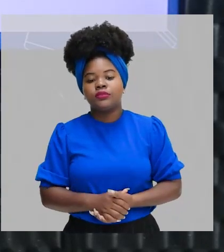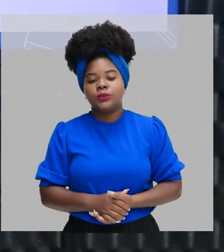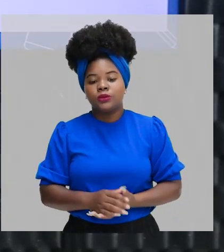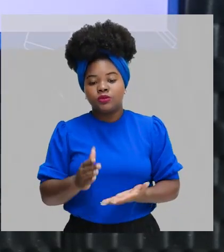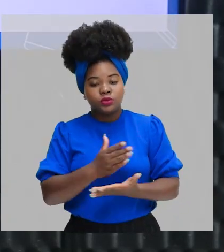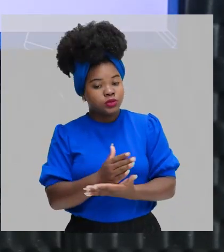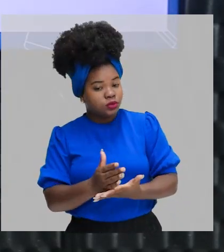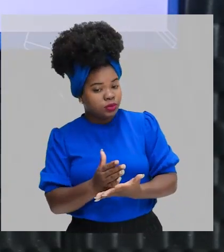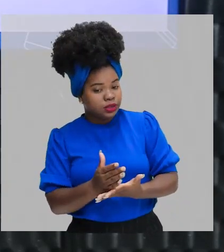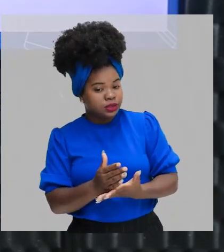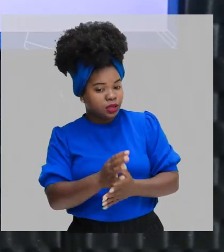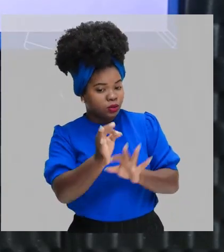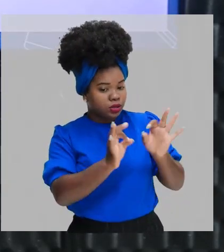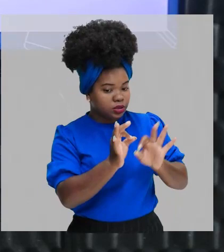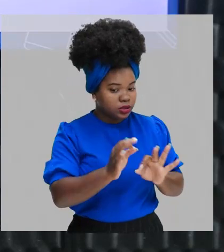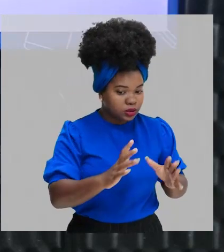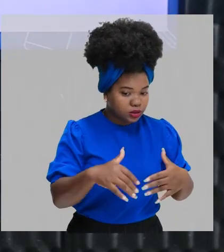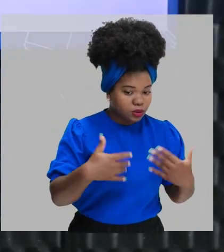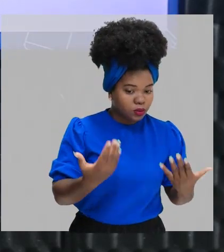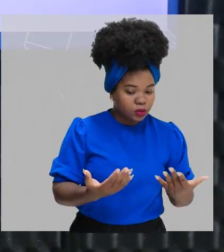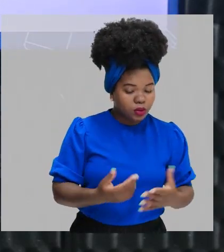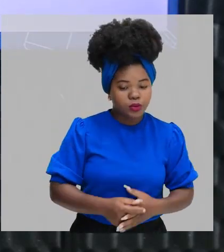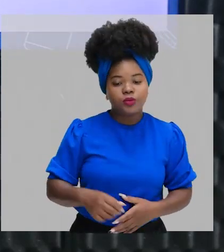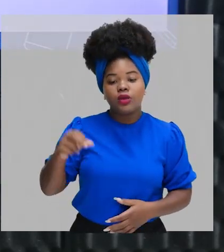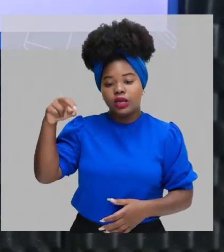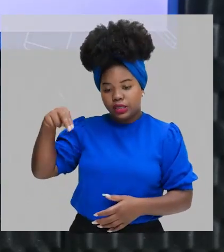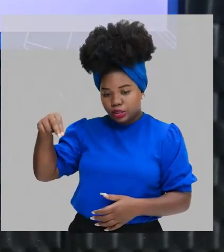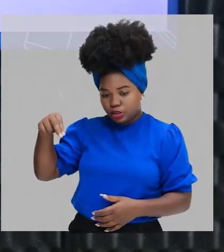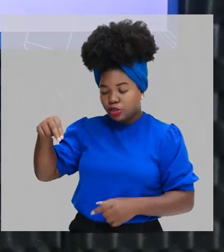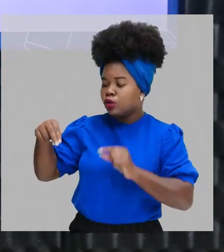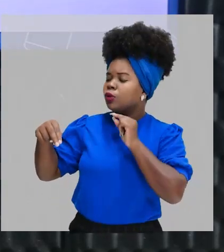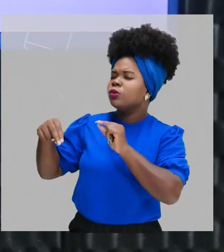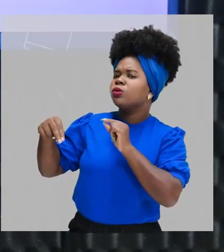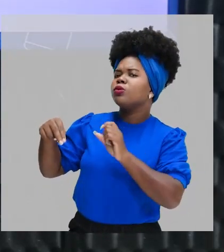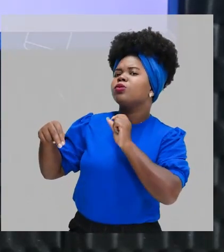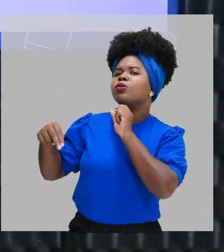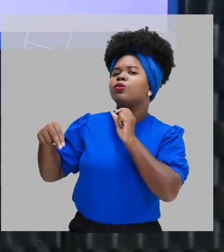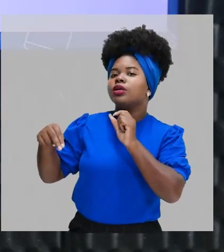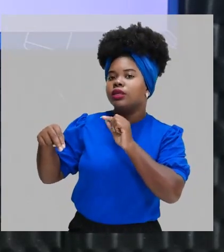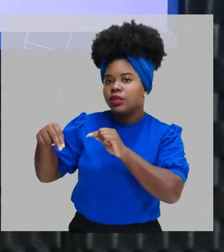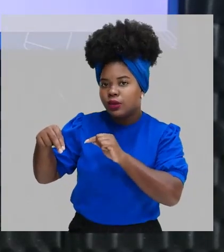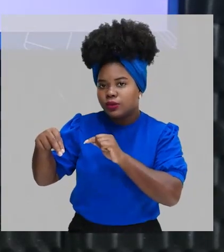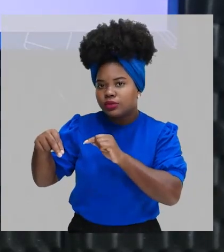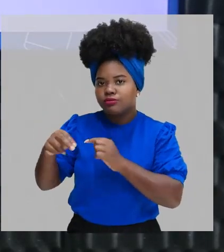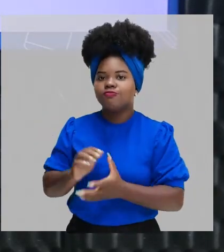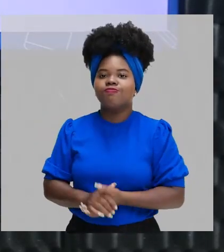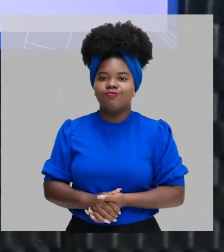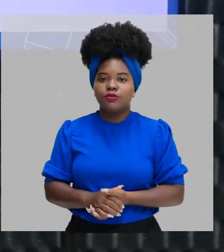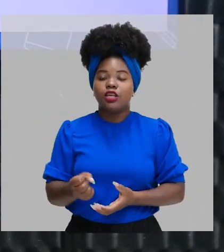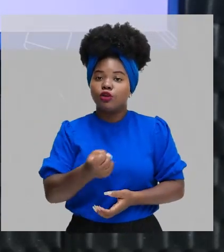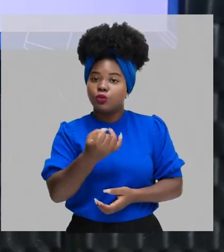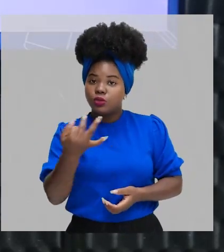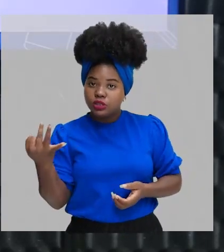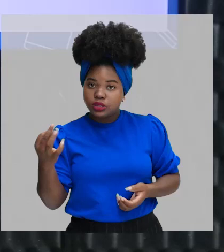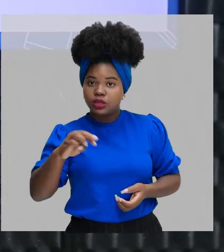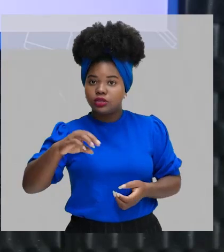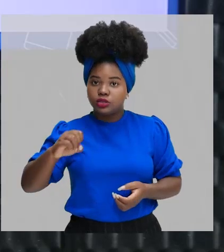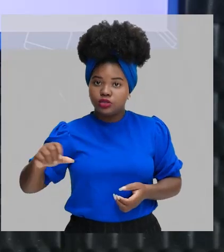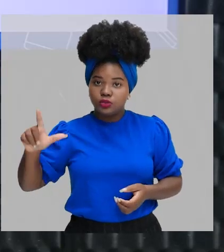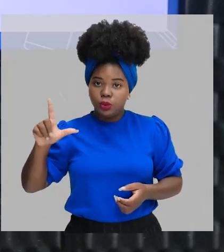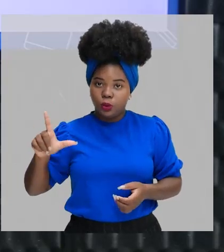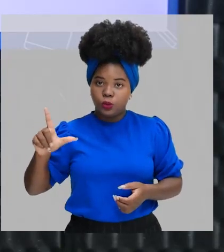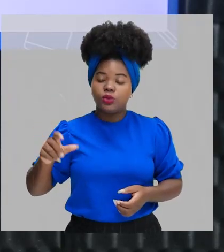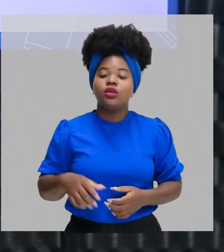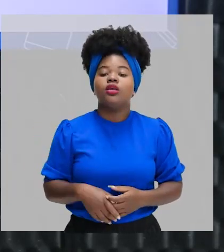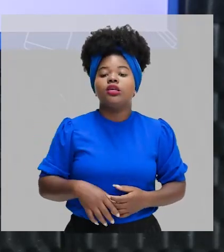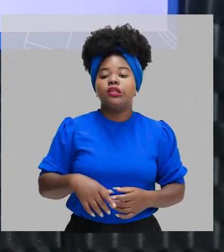cálculo do N. O que é o N? É o número de mols, certo? A quantidade de matéria. Então, nós vamos calcular